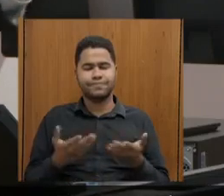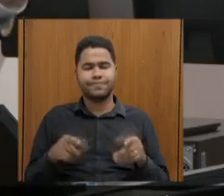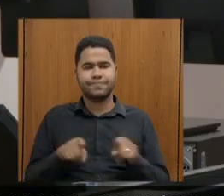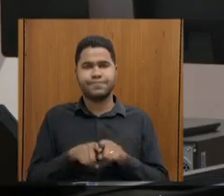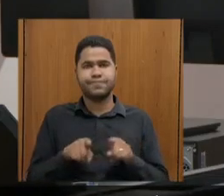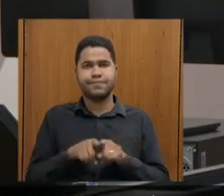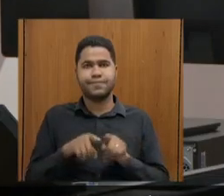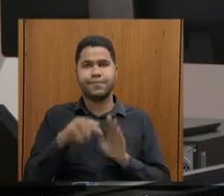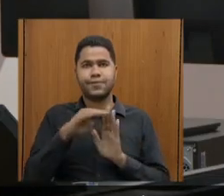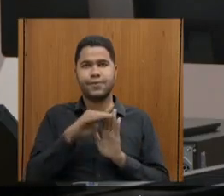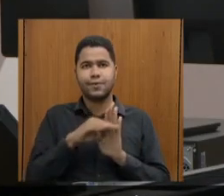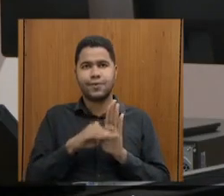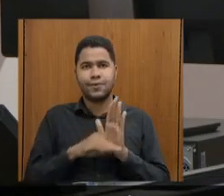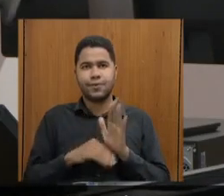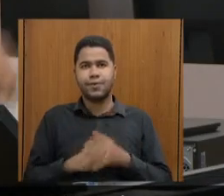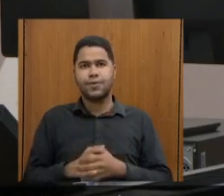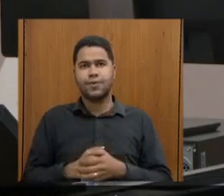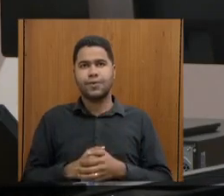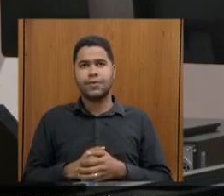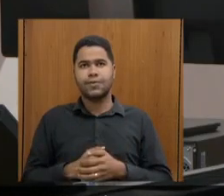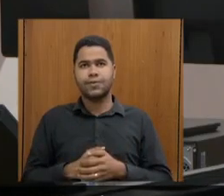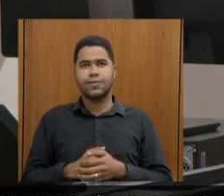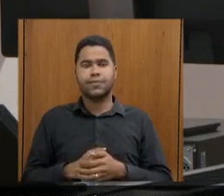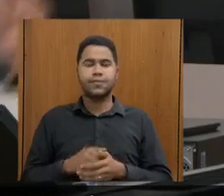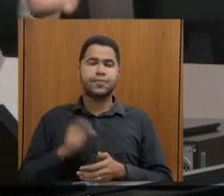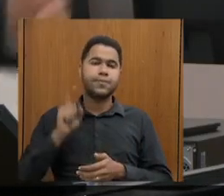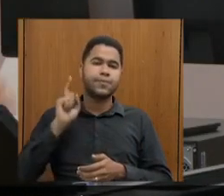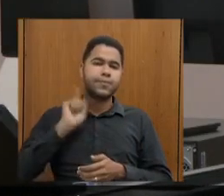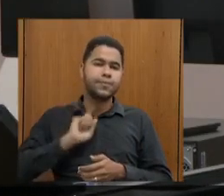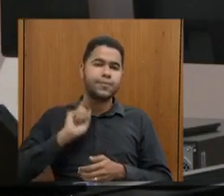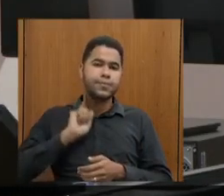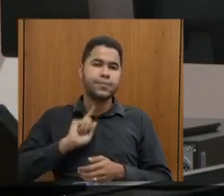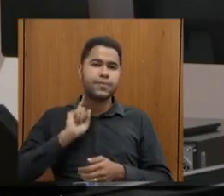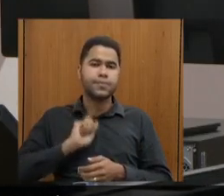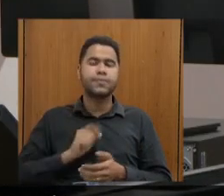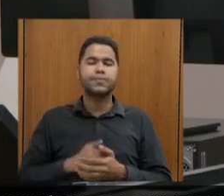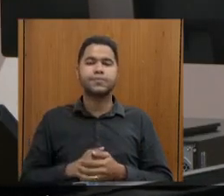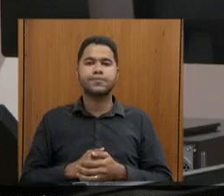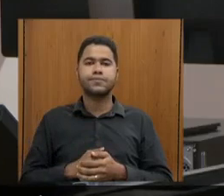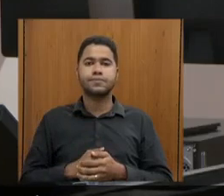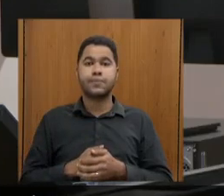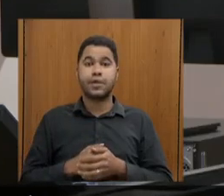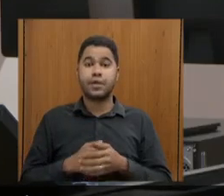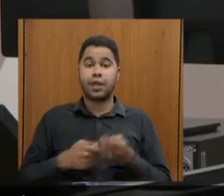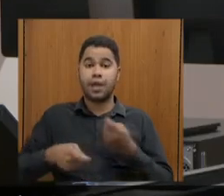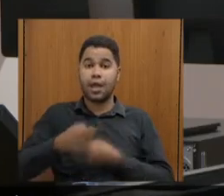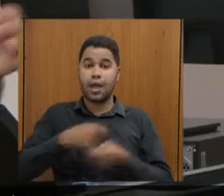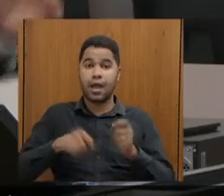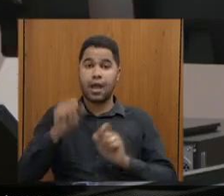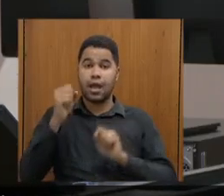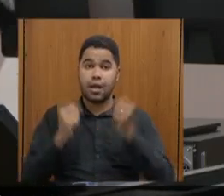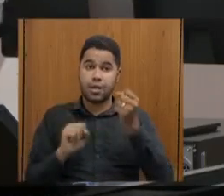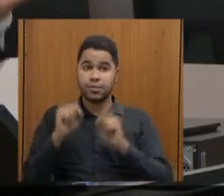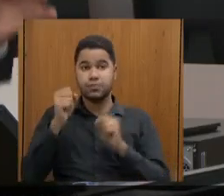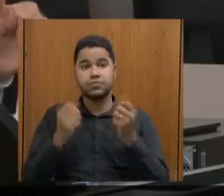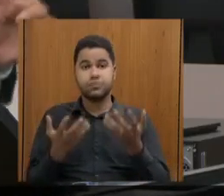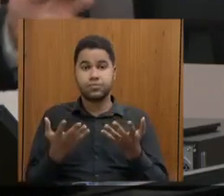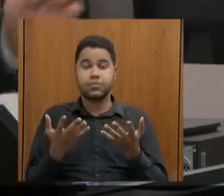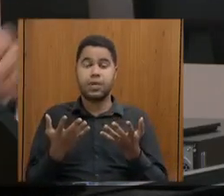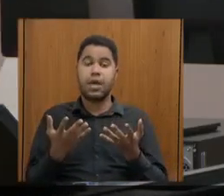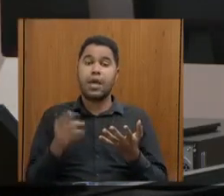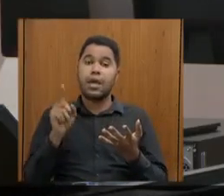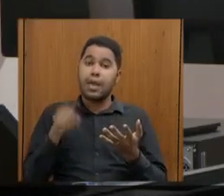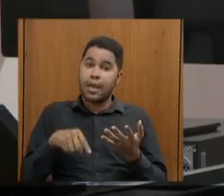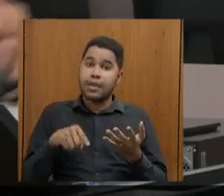também essa questão do Minas é da agroindústria é bastante interessante aí na